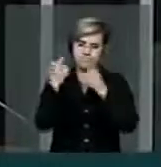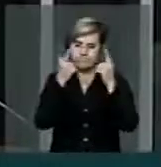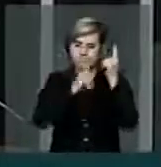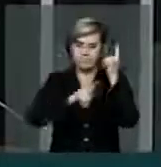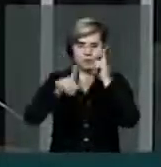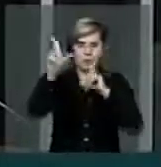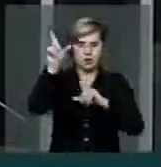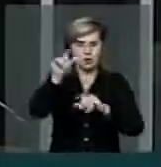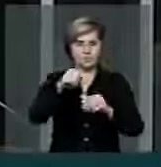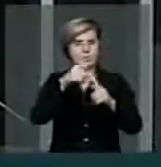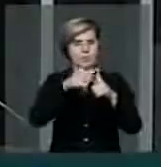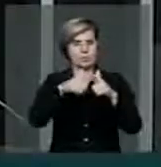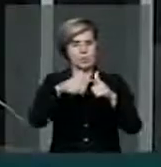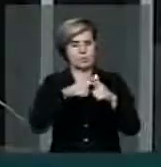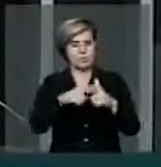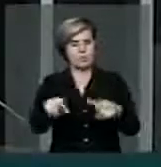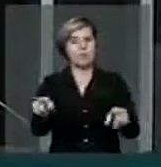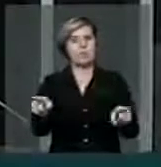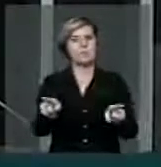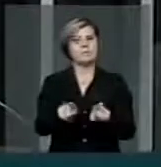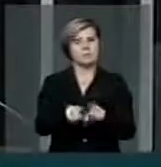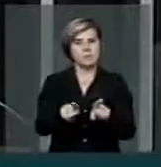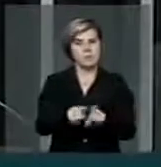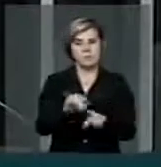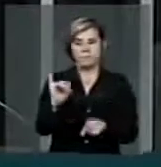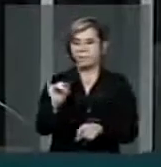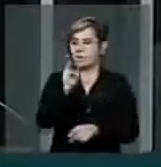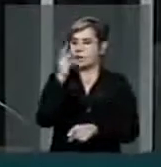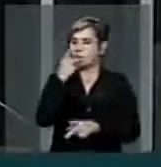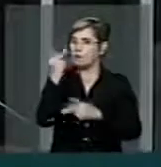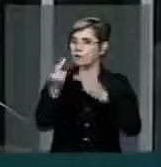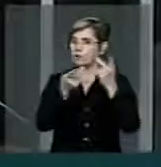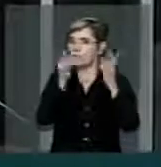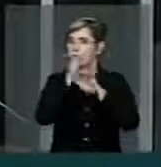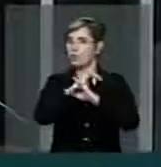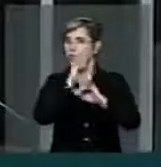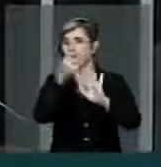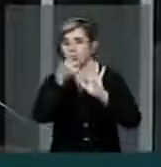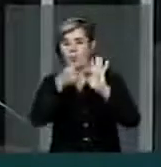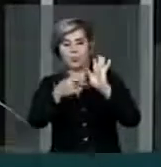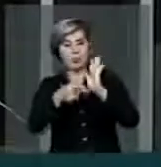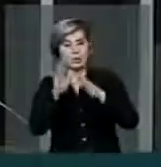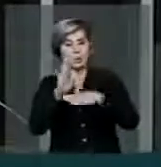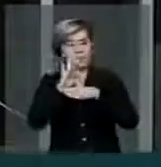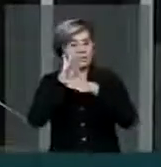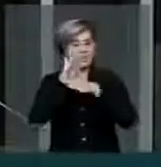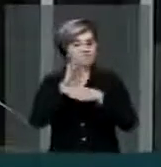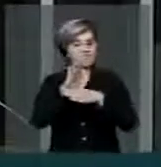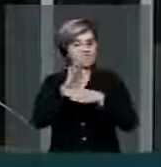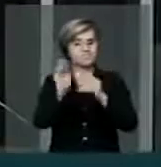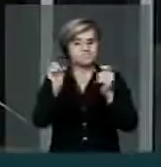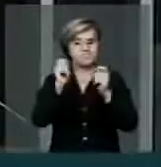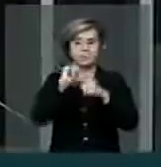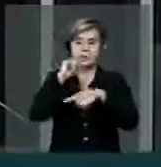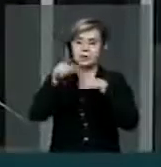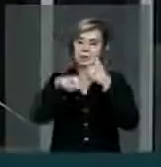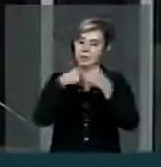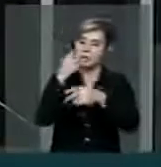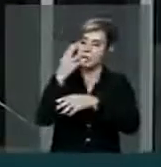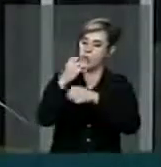problema. Além disso, é importante ser abordado um problema que tende a agravar-se nos próximos 4